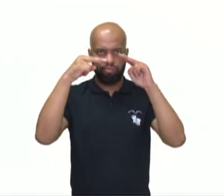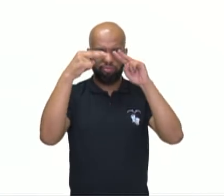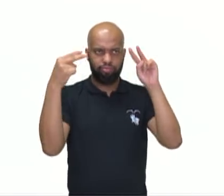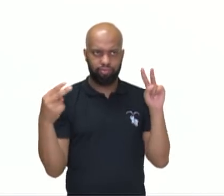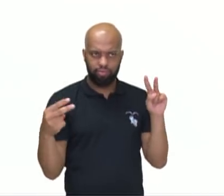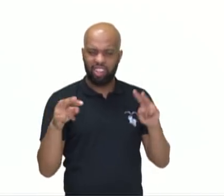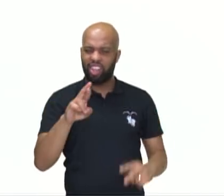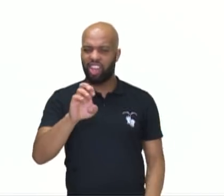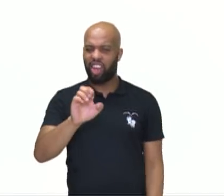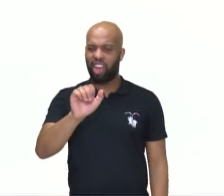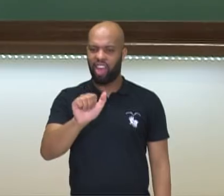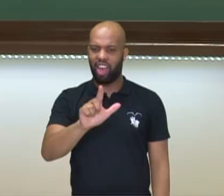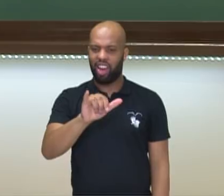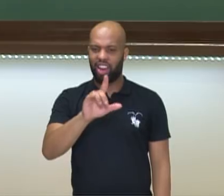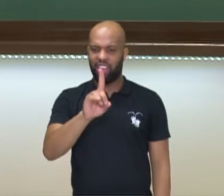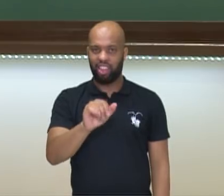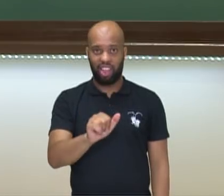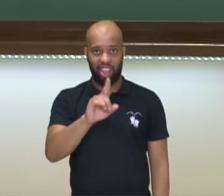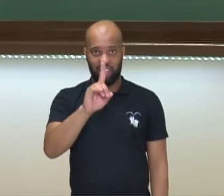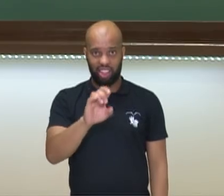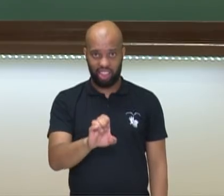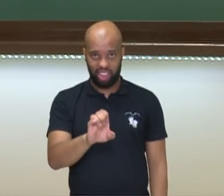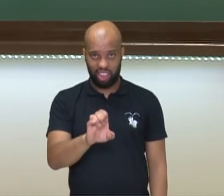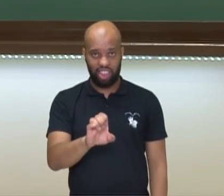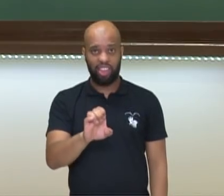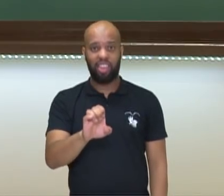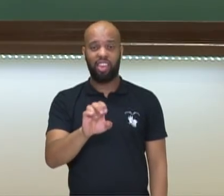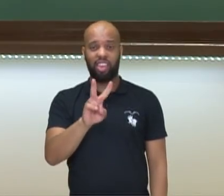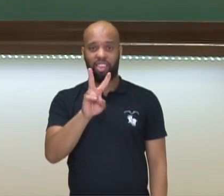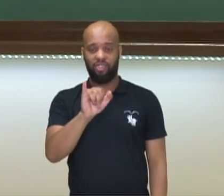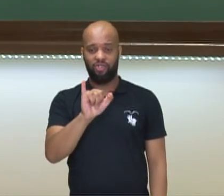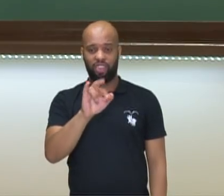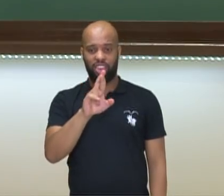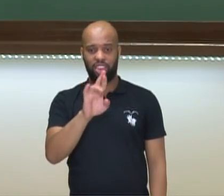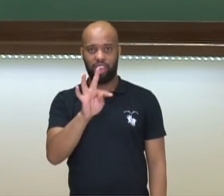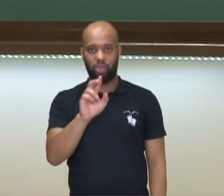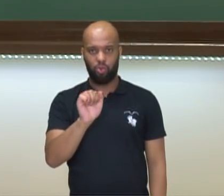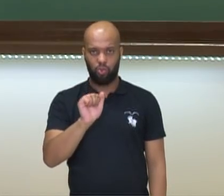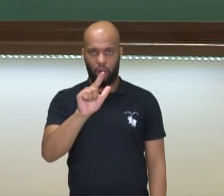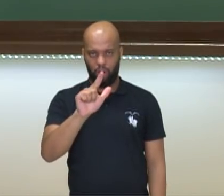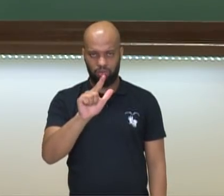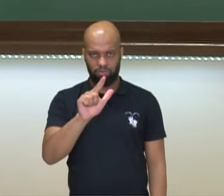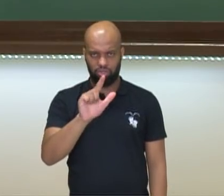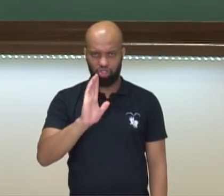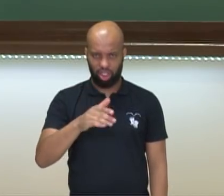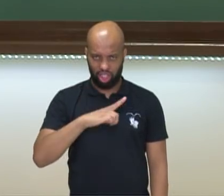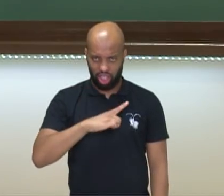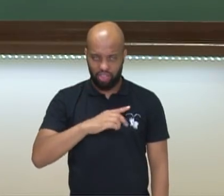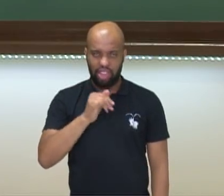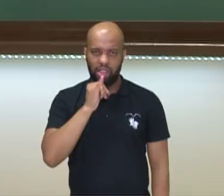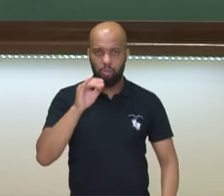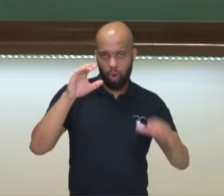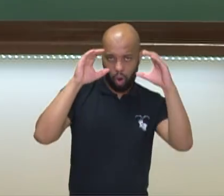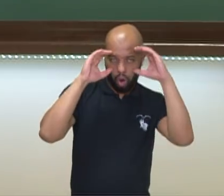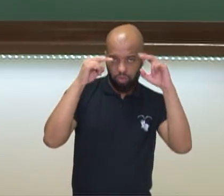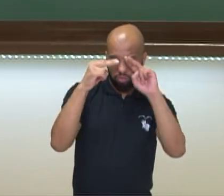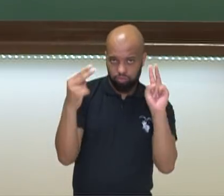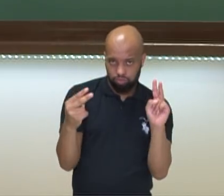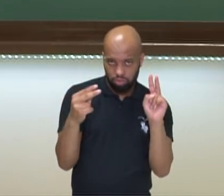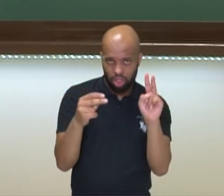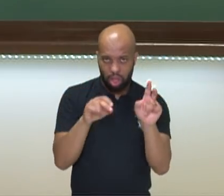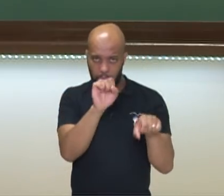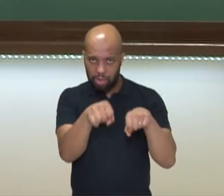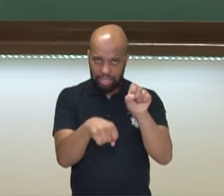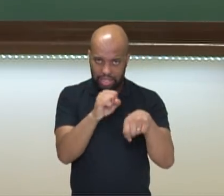alguma experiência com algum dispositivo desse de realidade virtual? Um óculos de realidade virtual e uma bicicleta